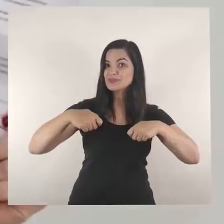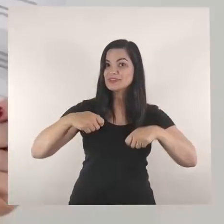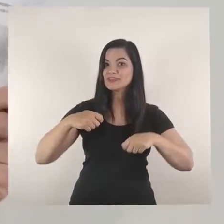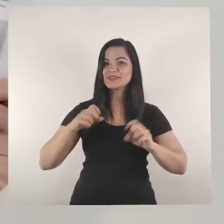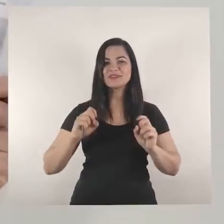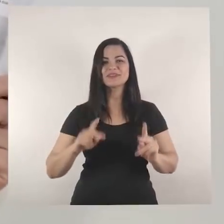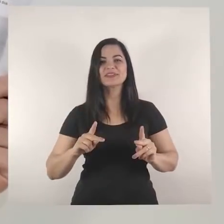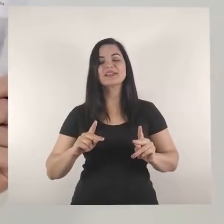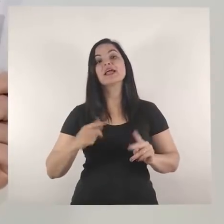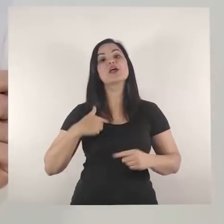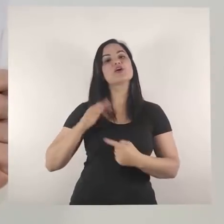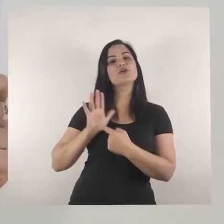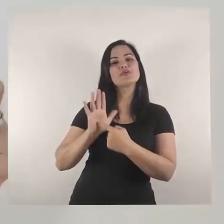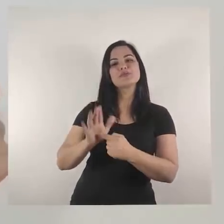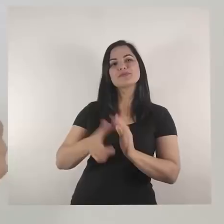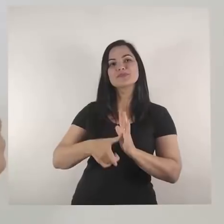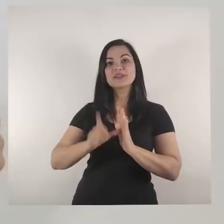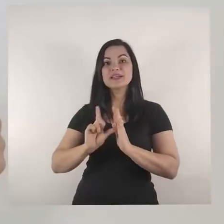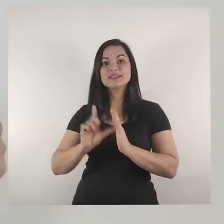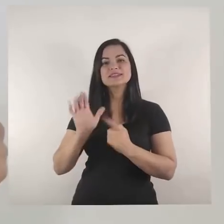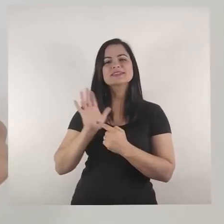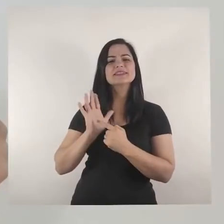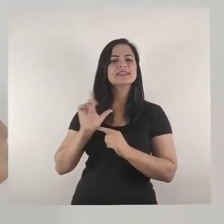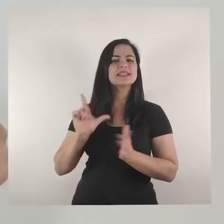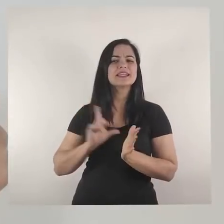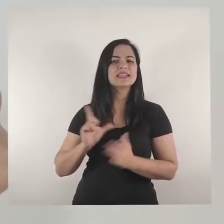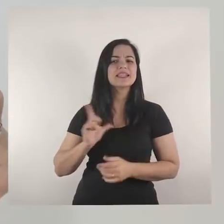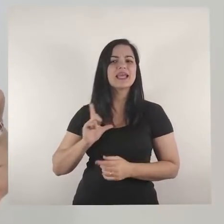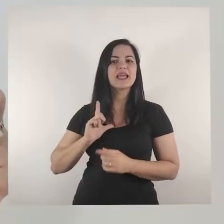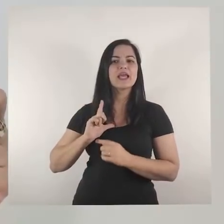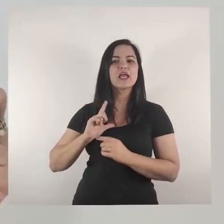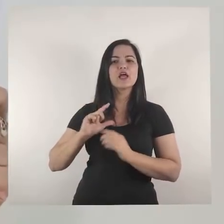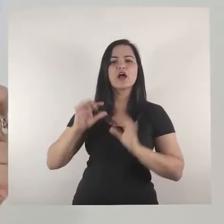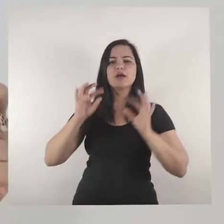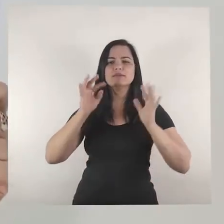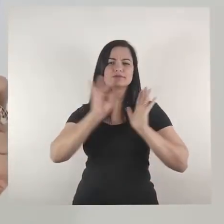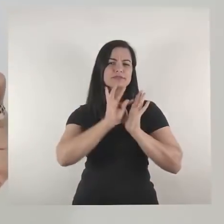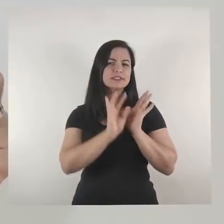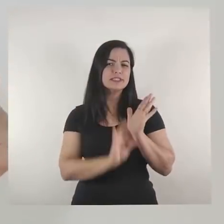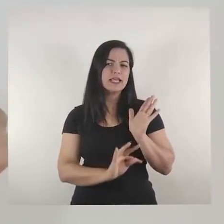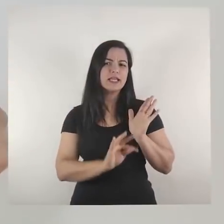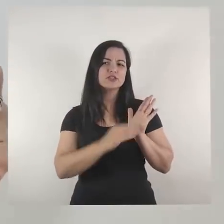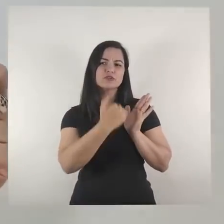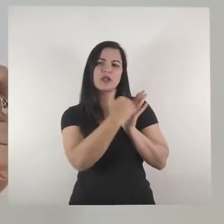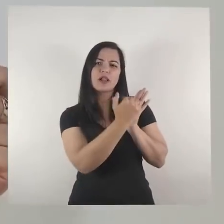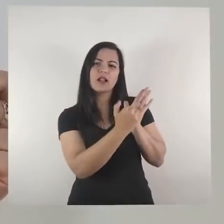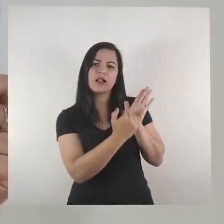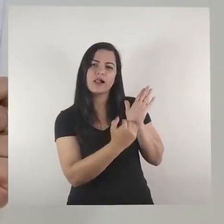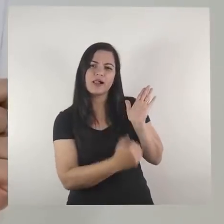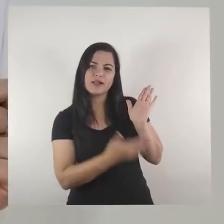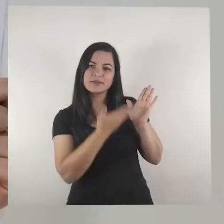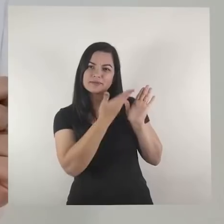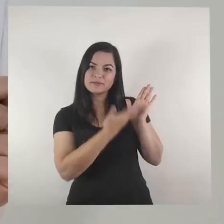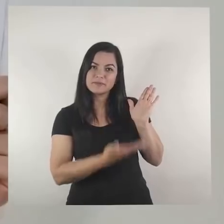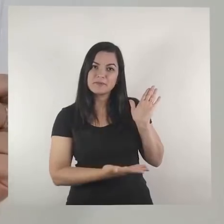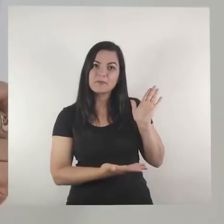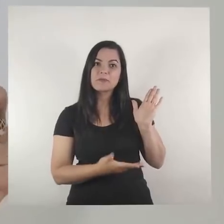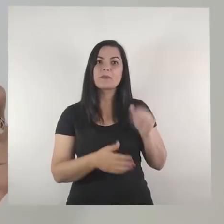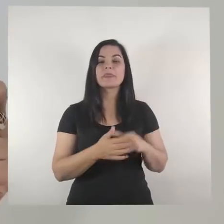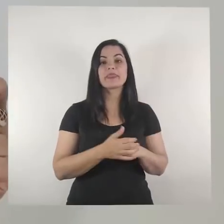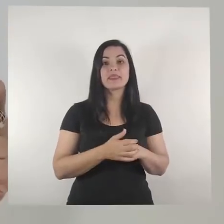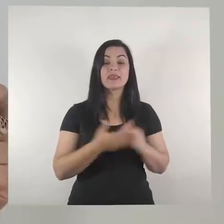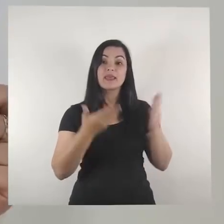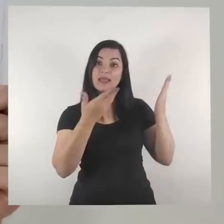eu estava mostrando, tem essa parte que é escrita em letra imprensa e aqui temos a letra